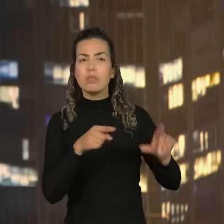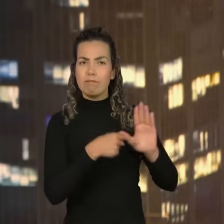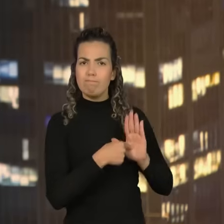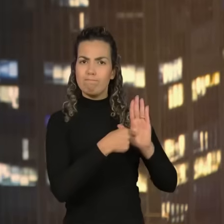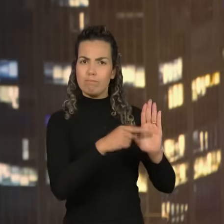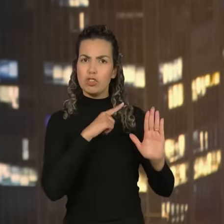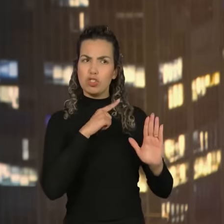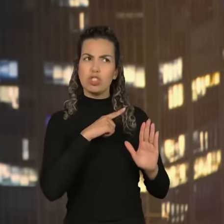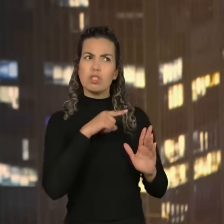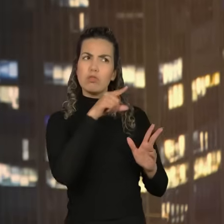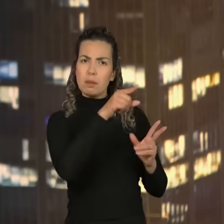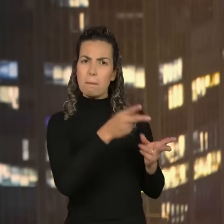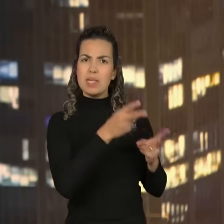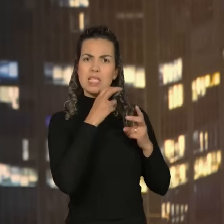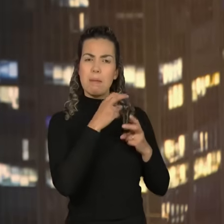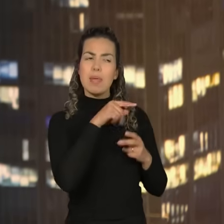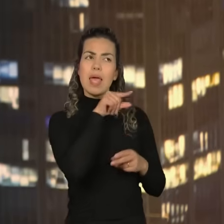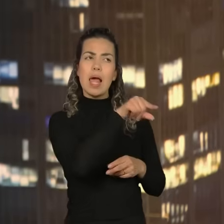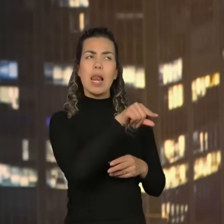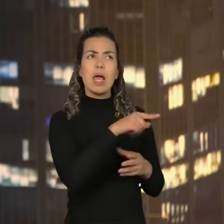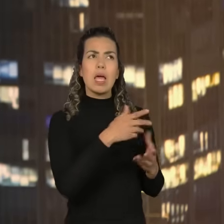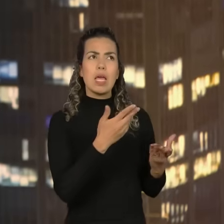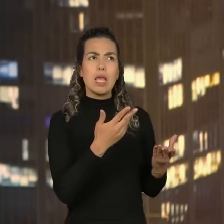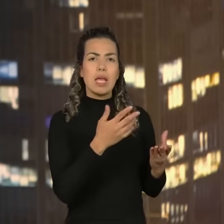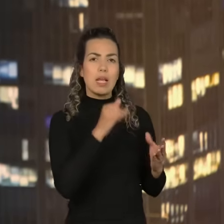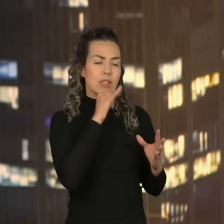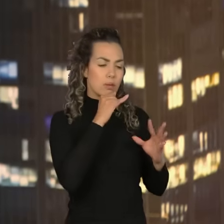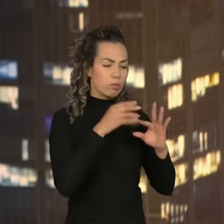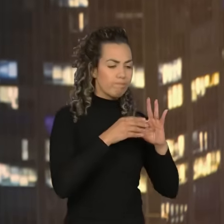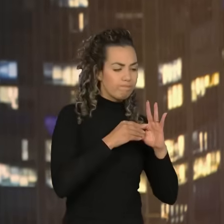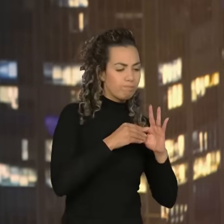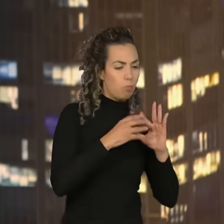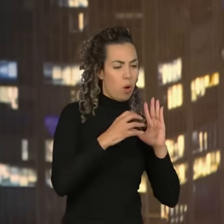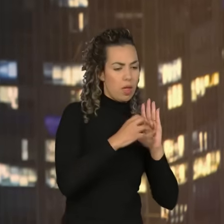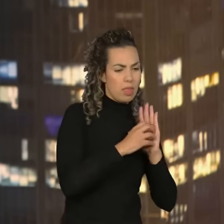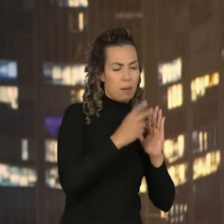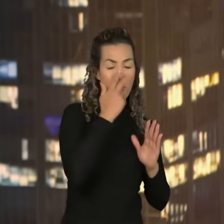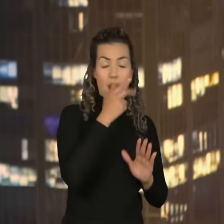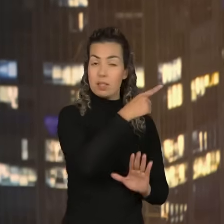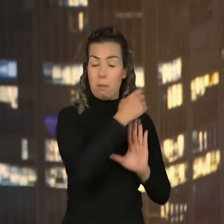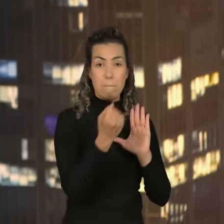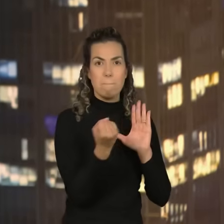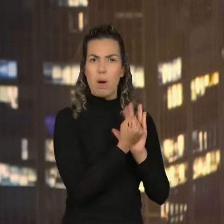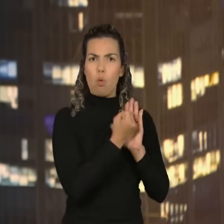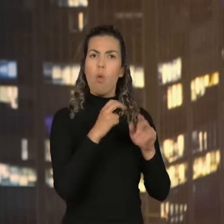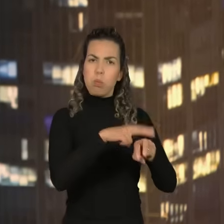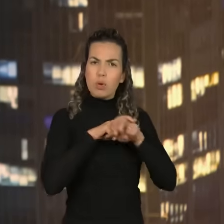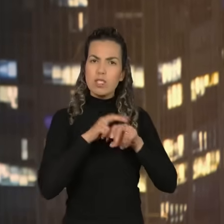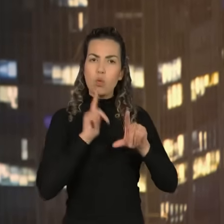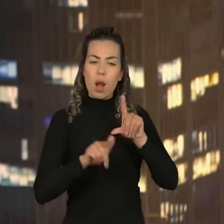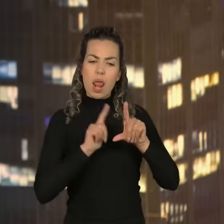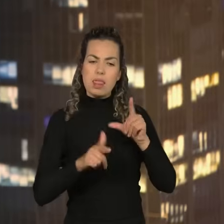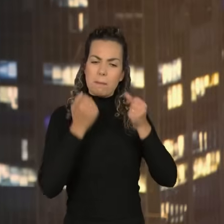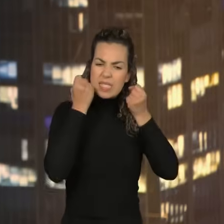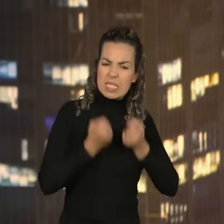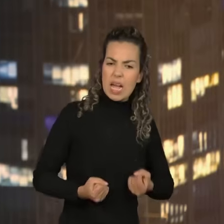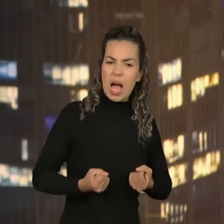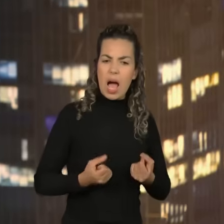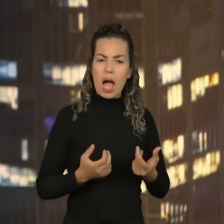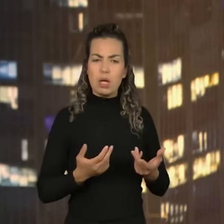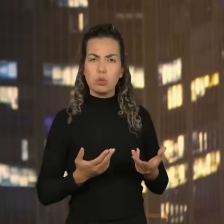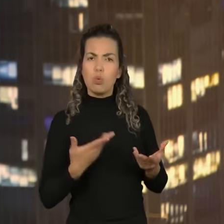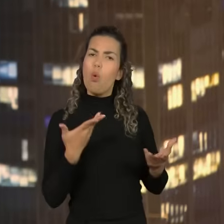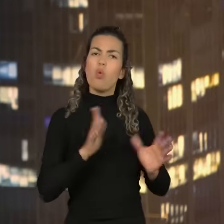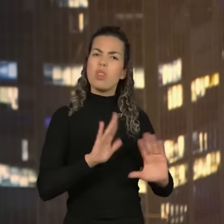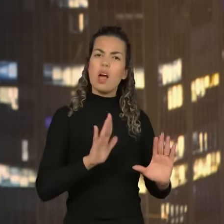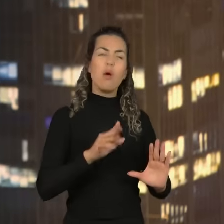mais soturno, que ele ficou marcado por essa questão mais pesada nas letras ou não? Que a alegria, aquela vontade